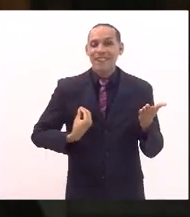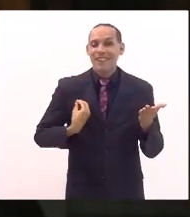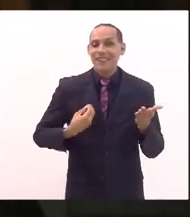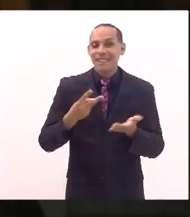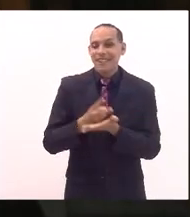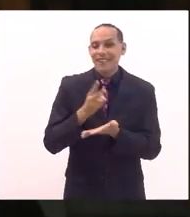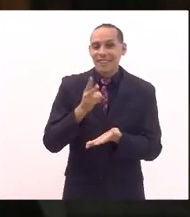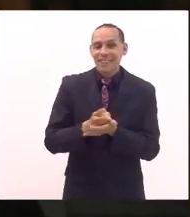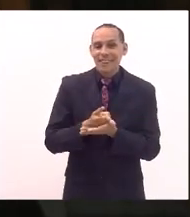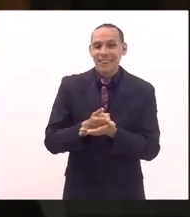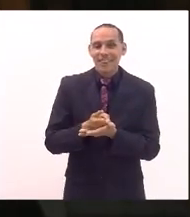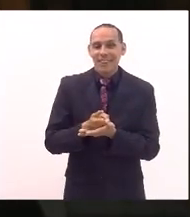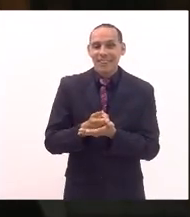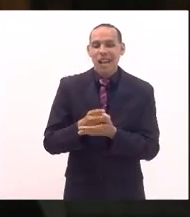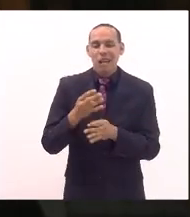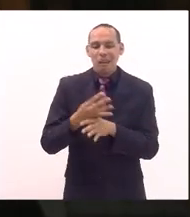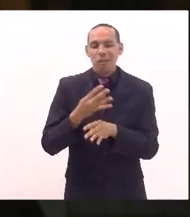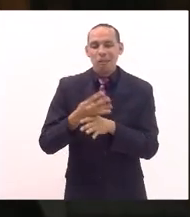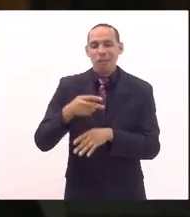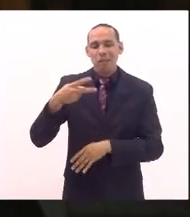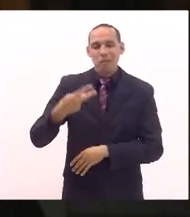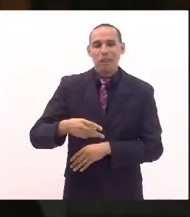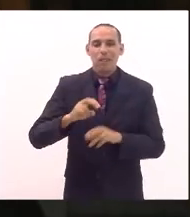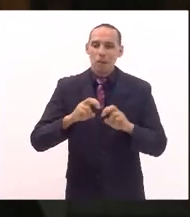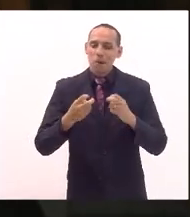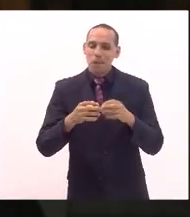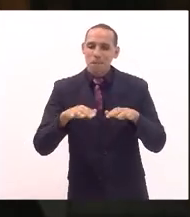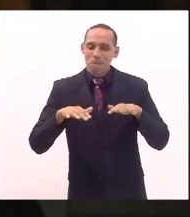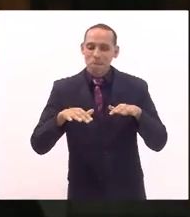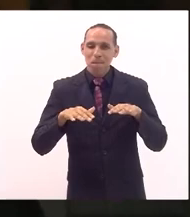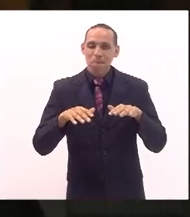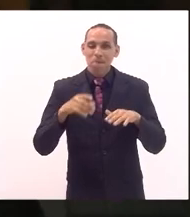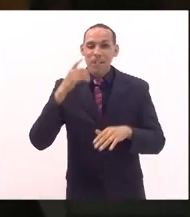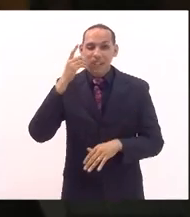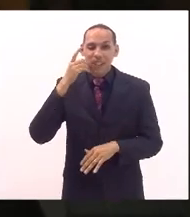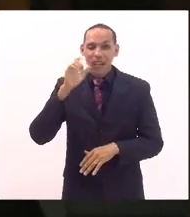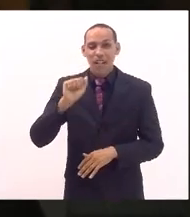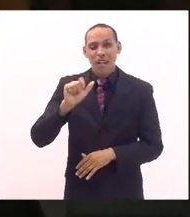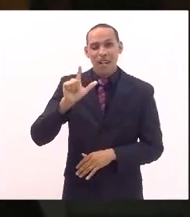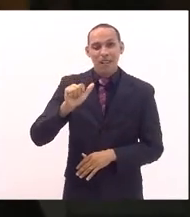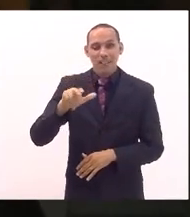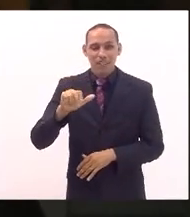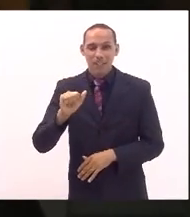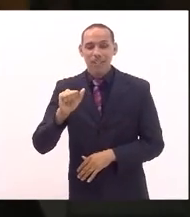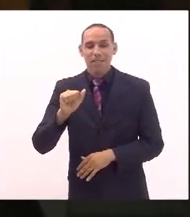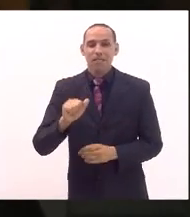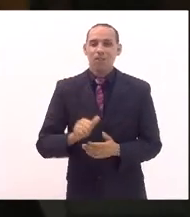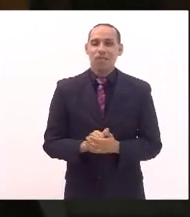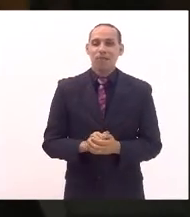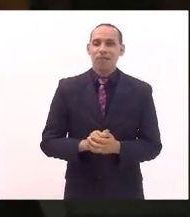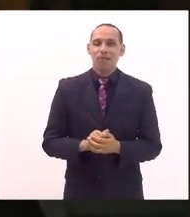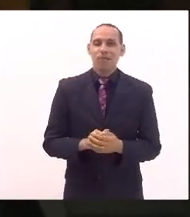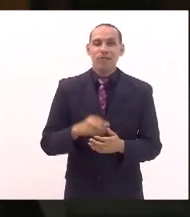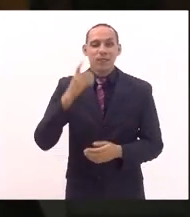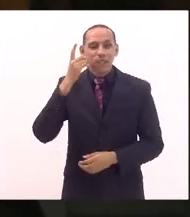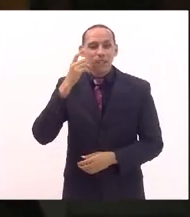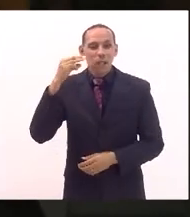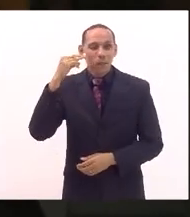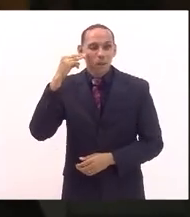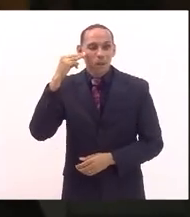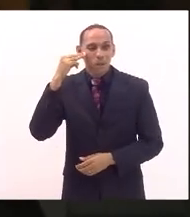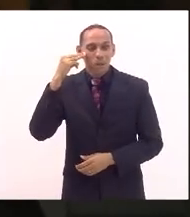resistem em plenário a deputada Alana Passos deputada